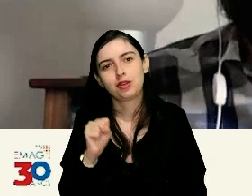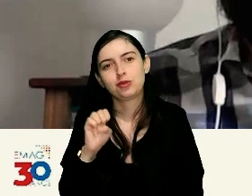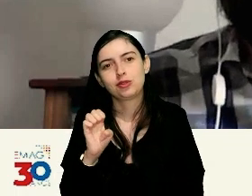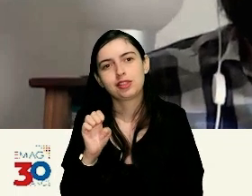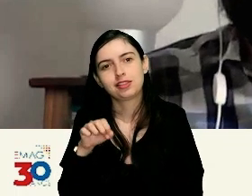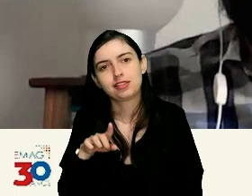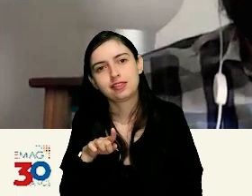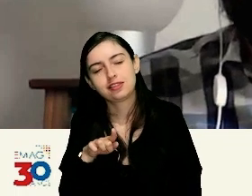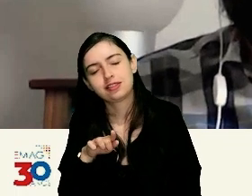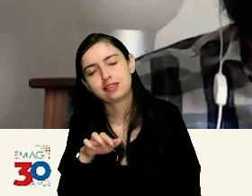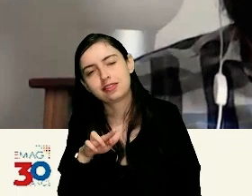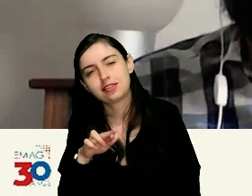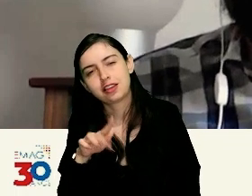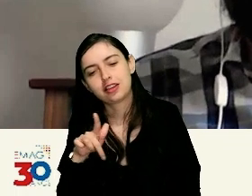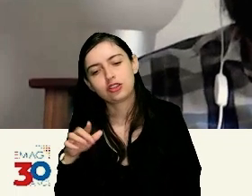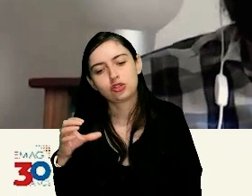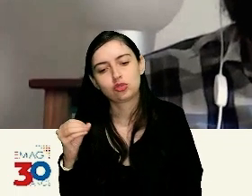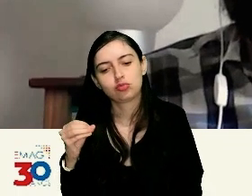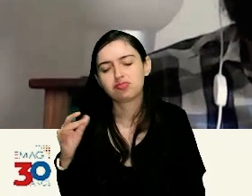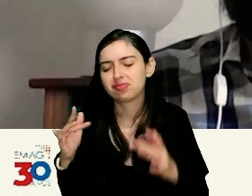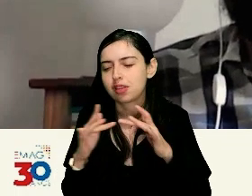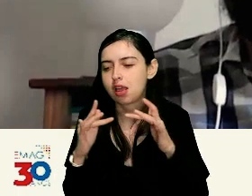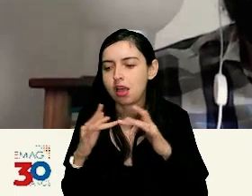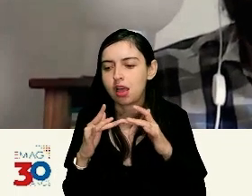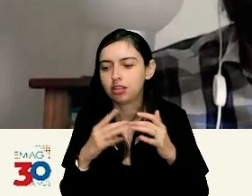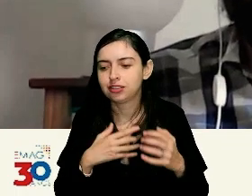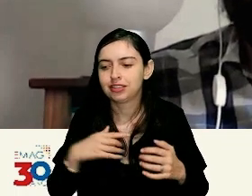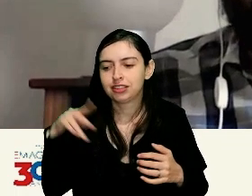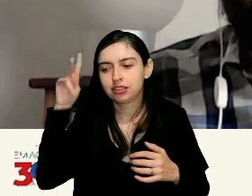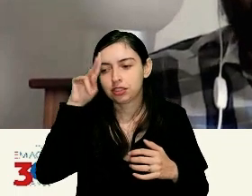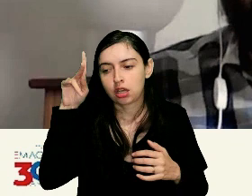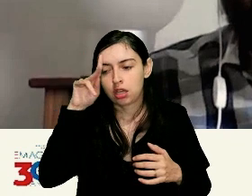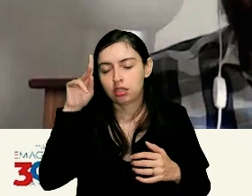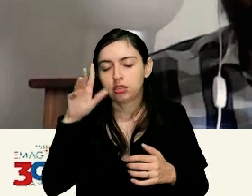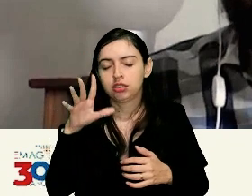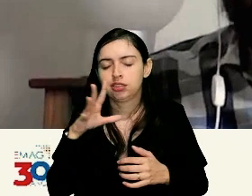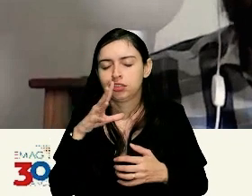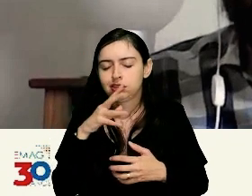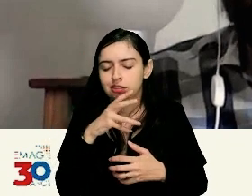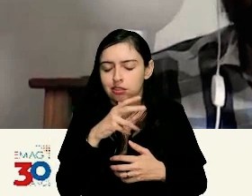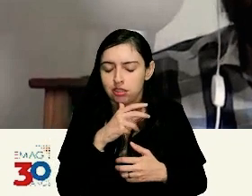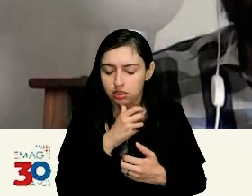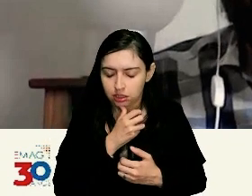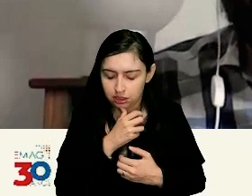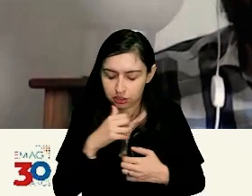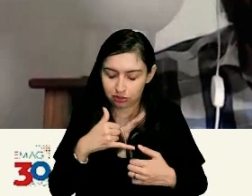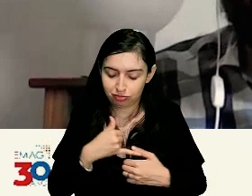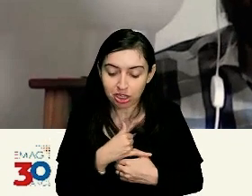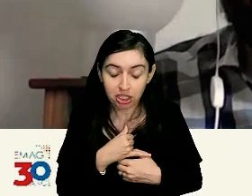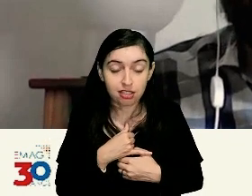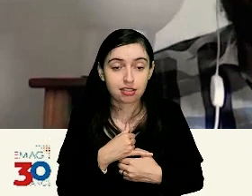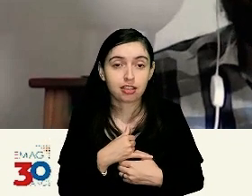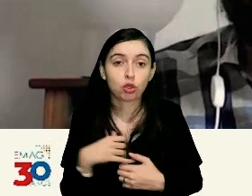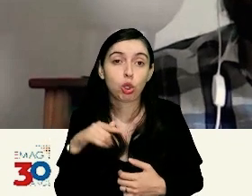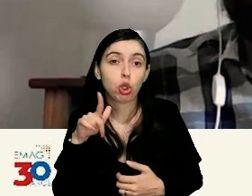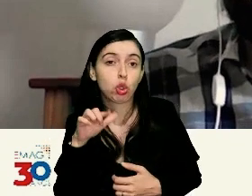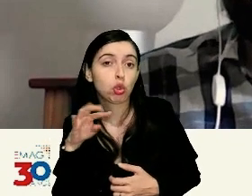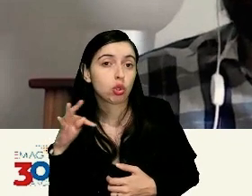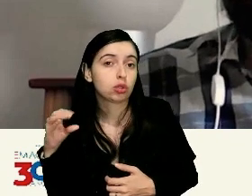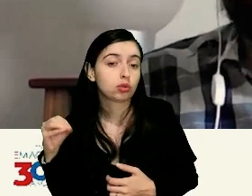deparo com histórias relacionadas ao luto, assim, eu sempre fico muito reflexivo, assim,